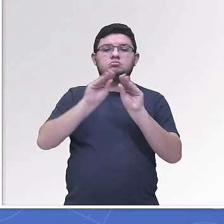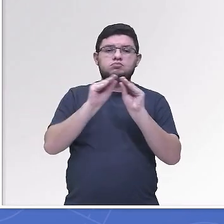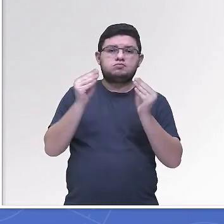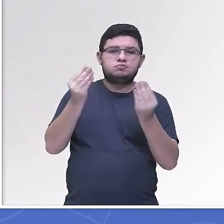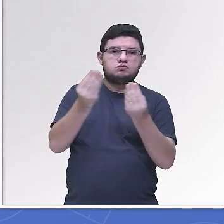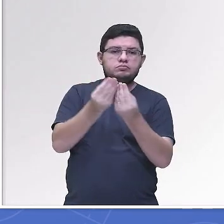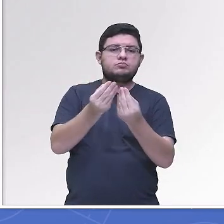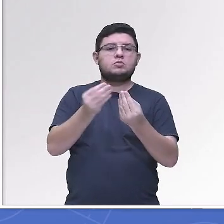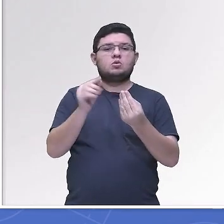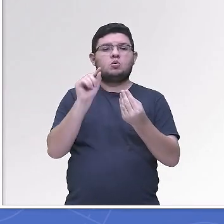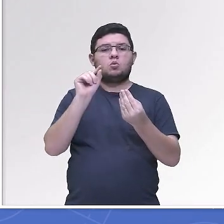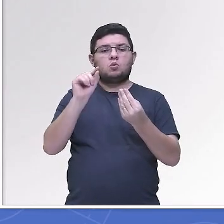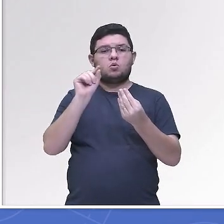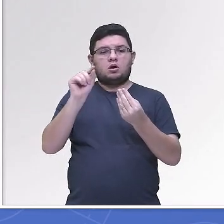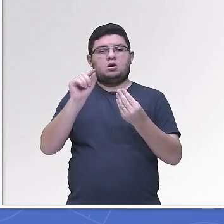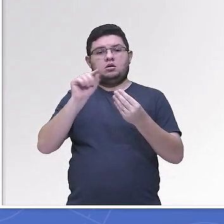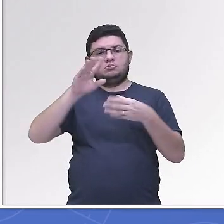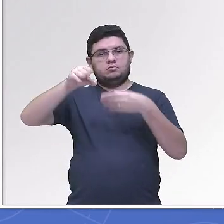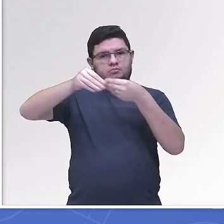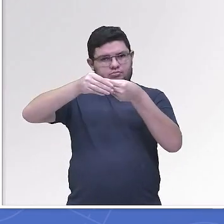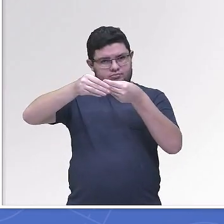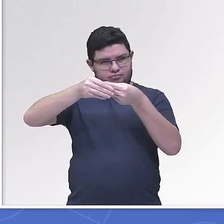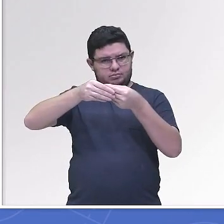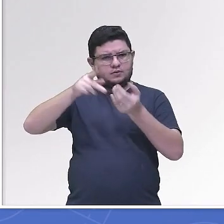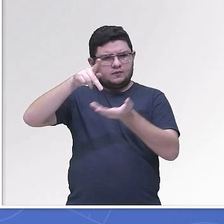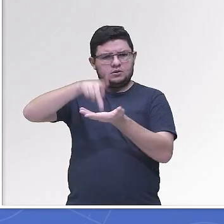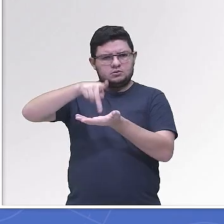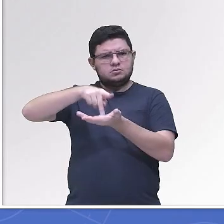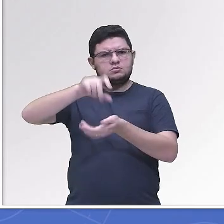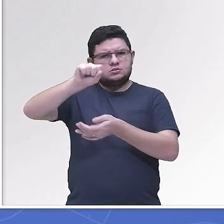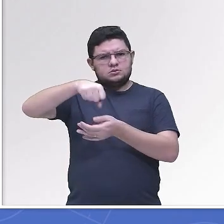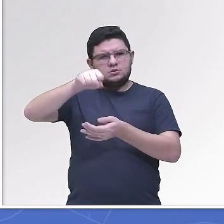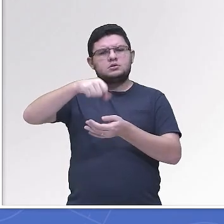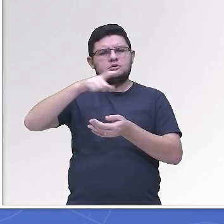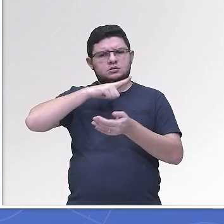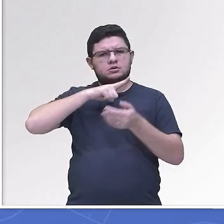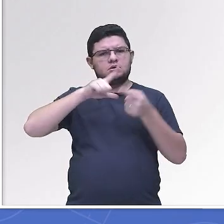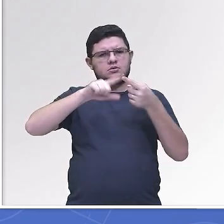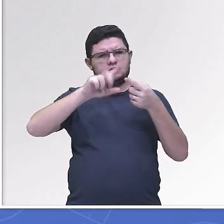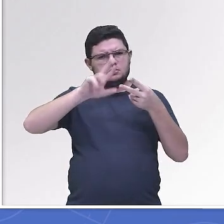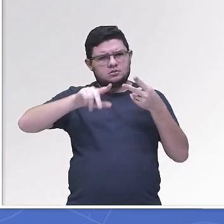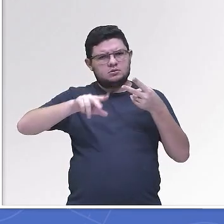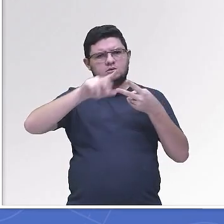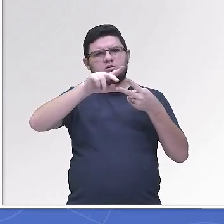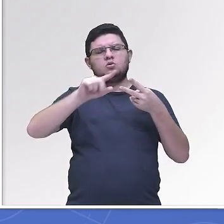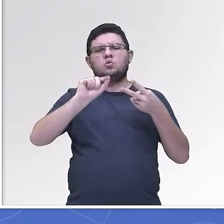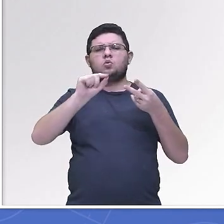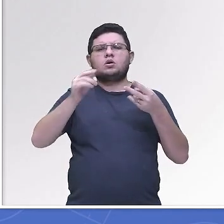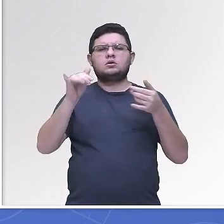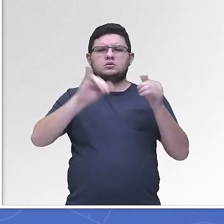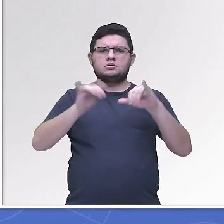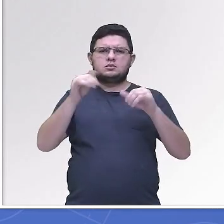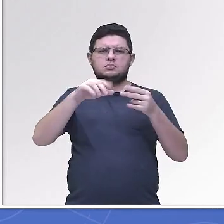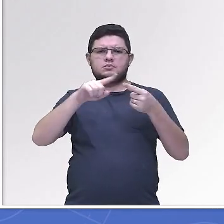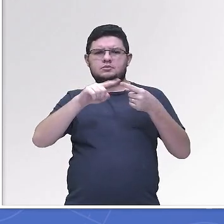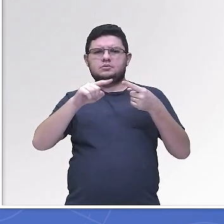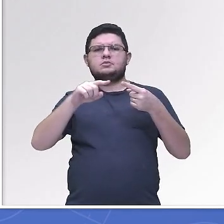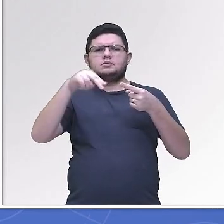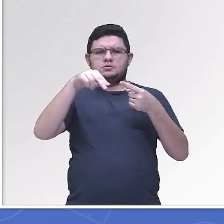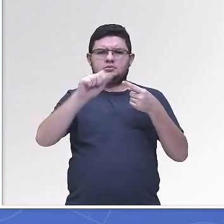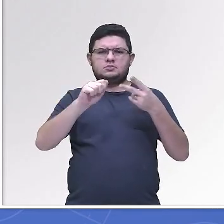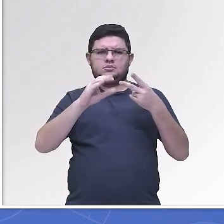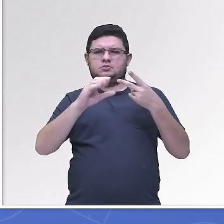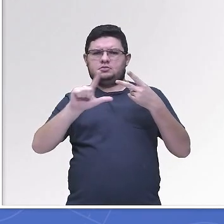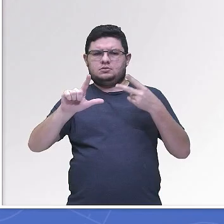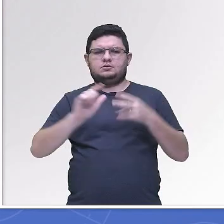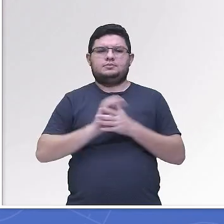substância composta. Isso é verdadeiro? É uma substância formada por dois elementos químicos diferentes. E na letra E, o oxigênio, o O2,